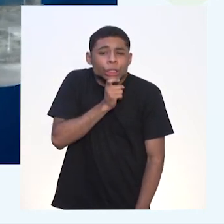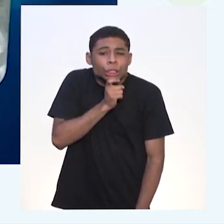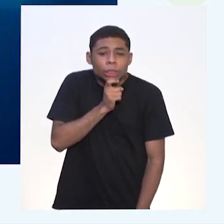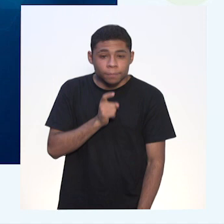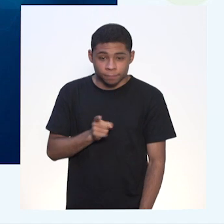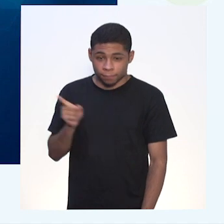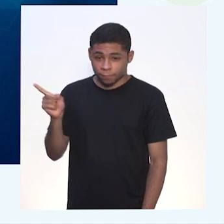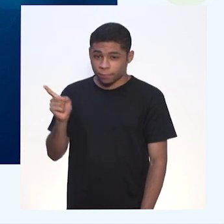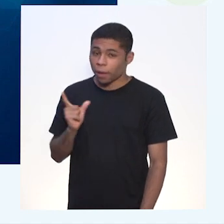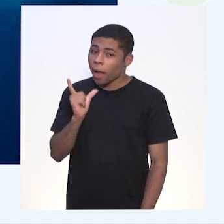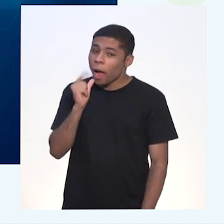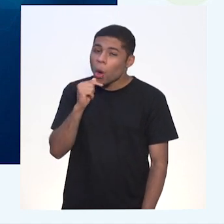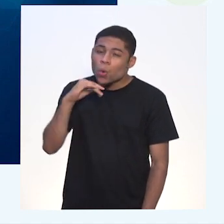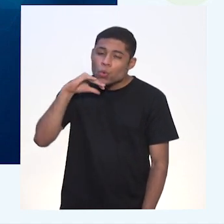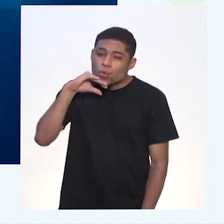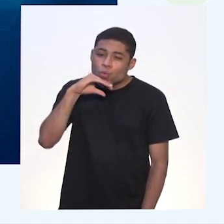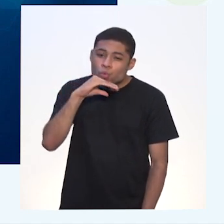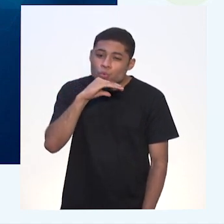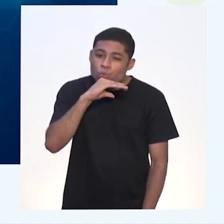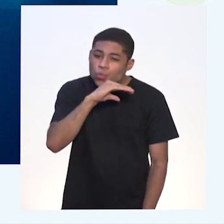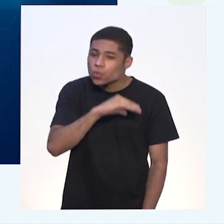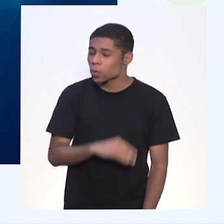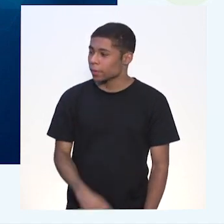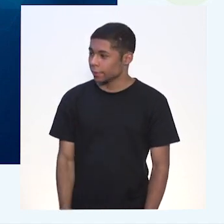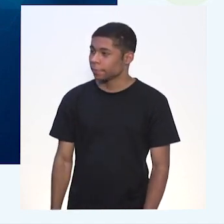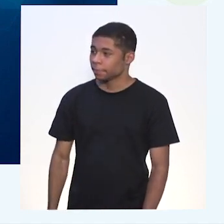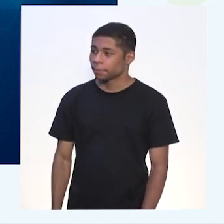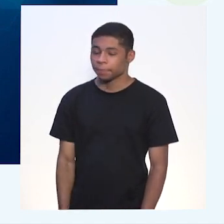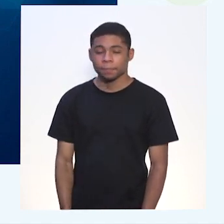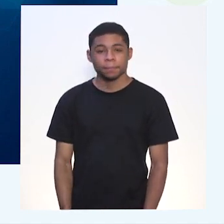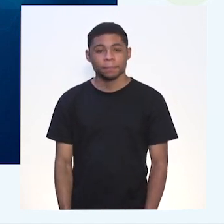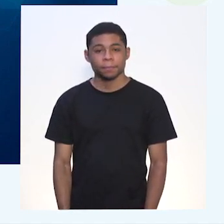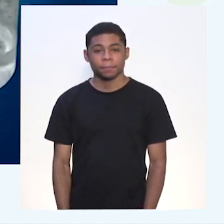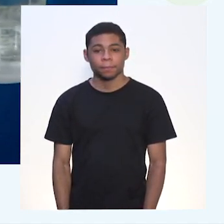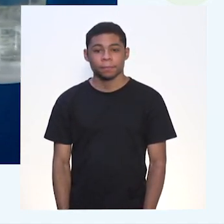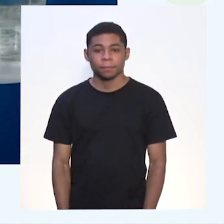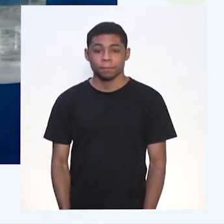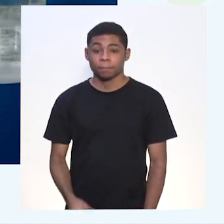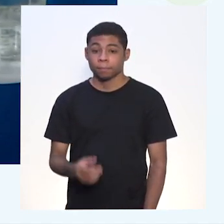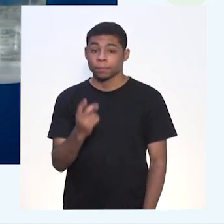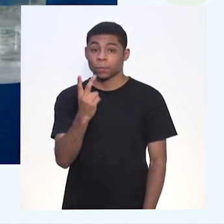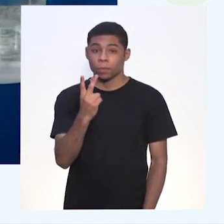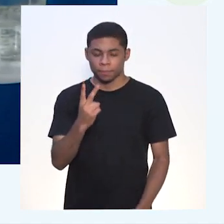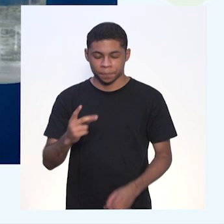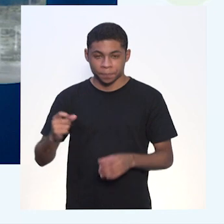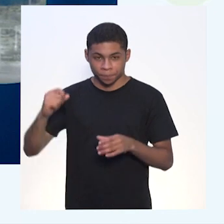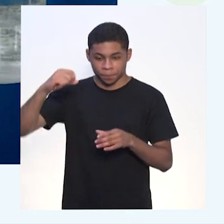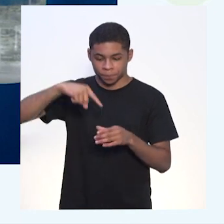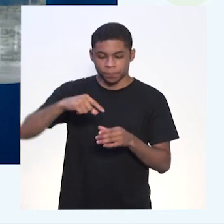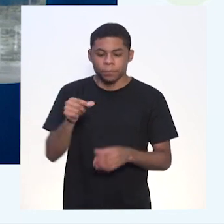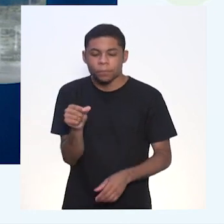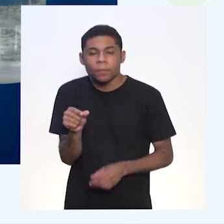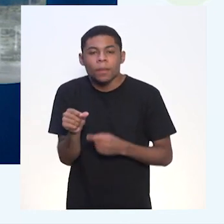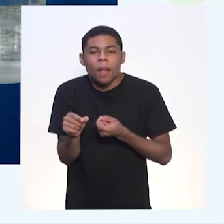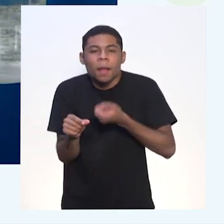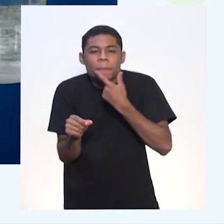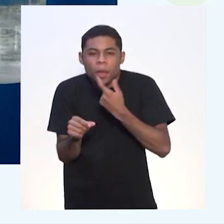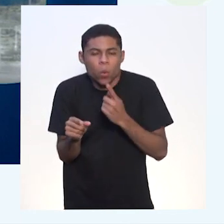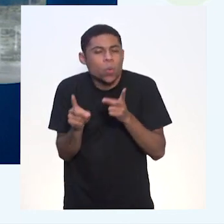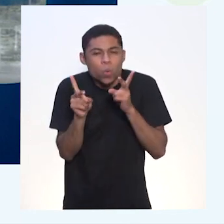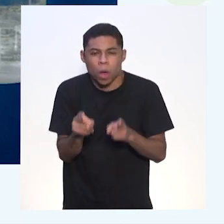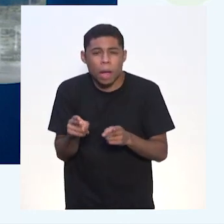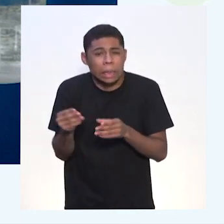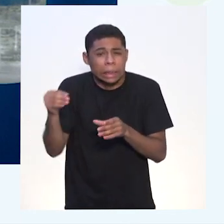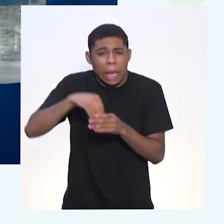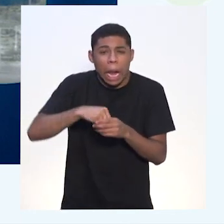gelada. Nesse outro becker a gente tem água quente, certo? E eu tenho 2 comprimidos efervescentes iguaizinhos. O